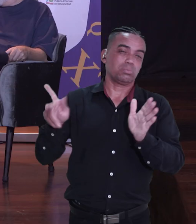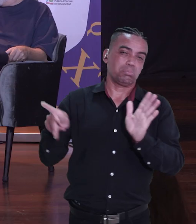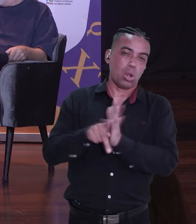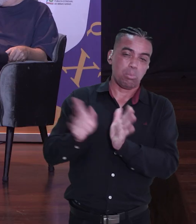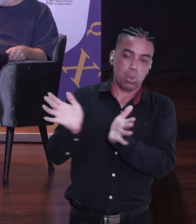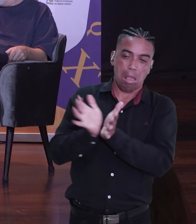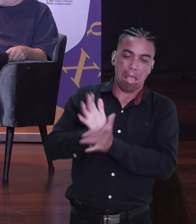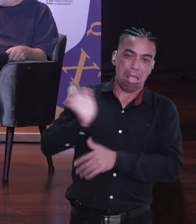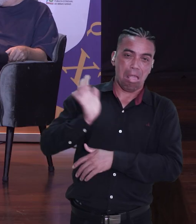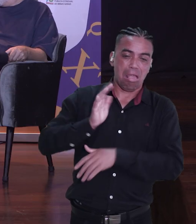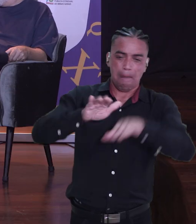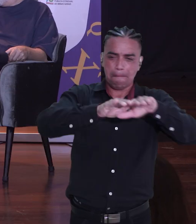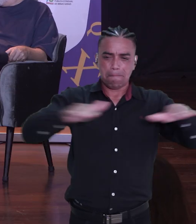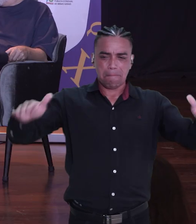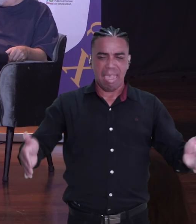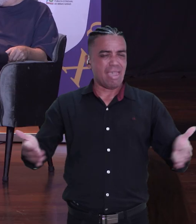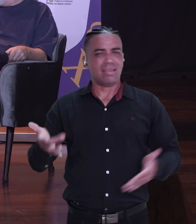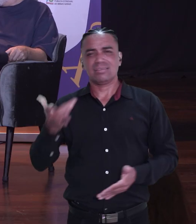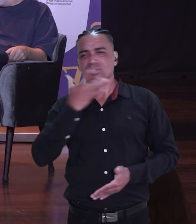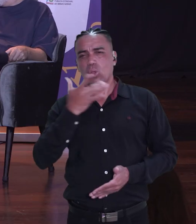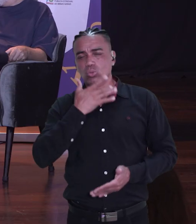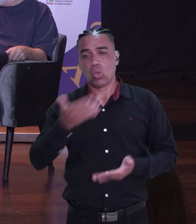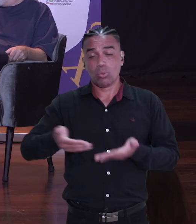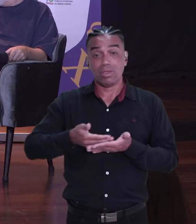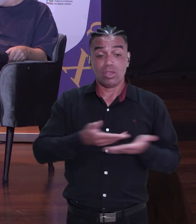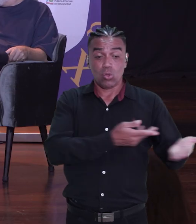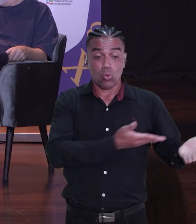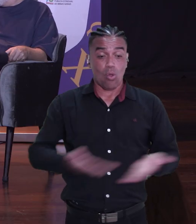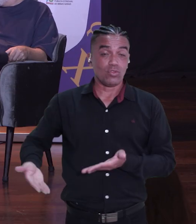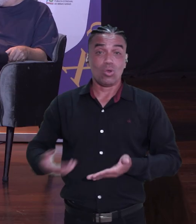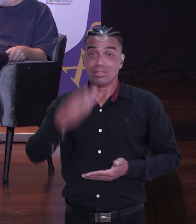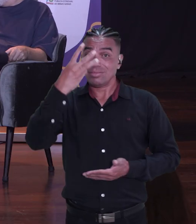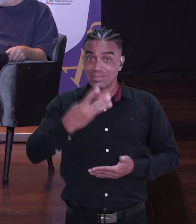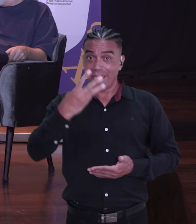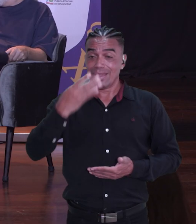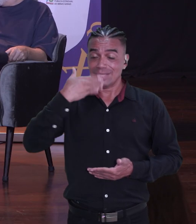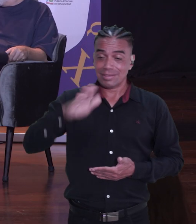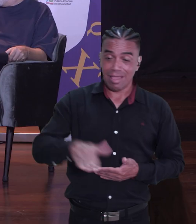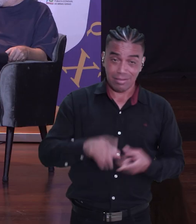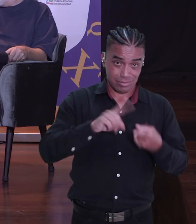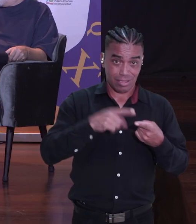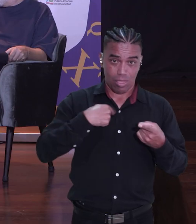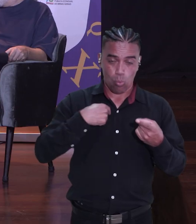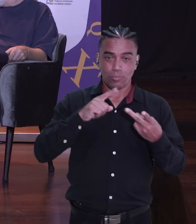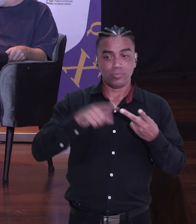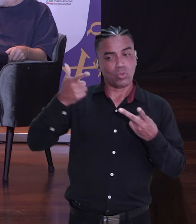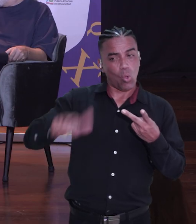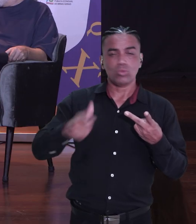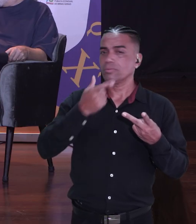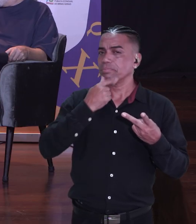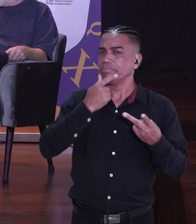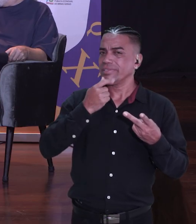Né? Então, todos os Flamengos bacanas da cidade foram um banquete tremendo. E convidaram 3 crianças. Né? Uma delas eu, não